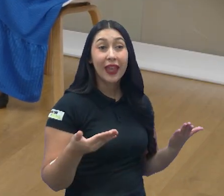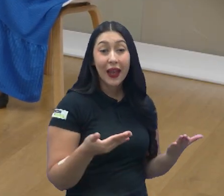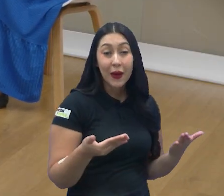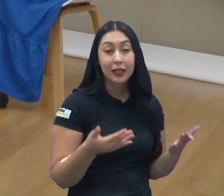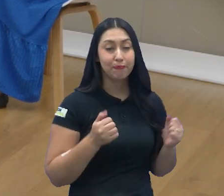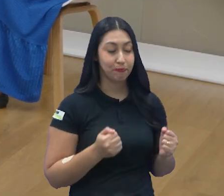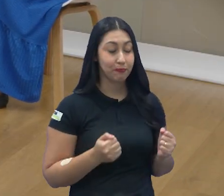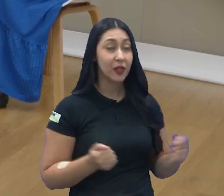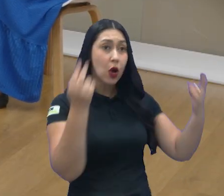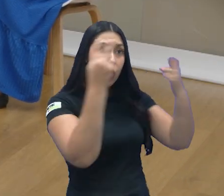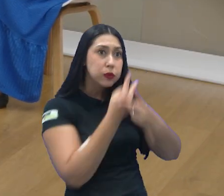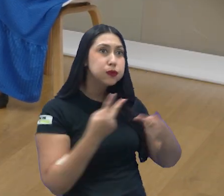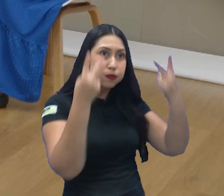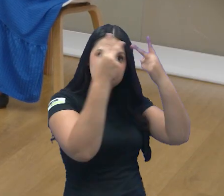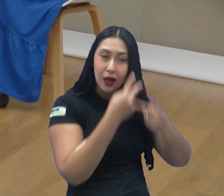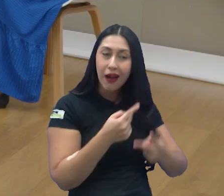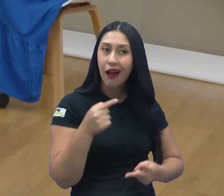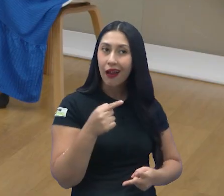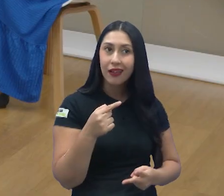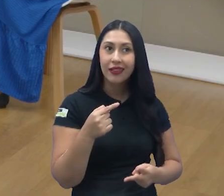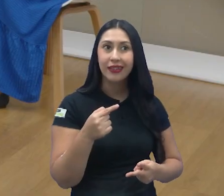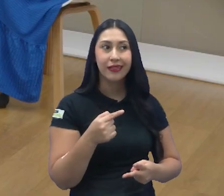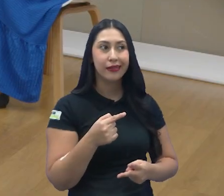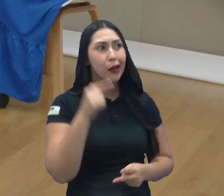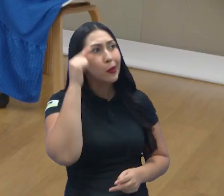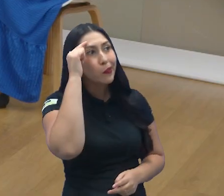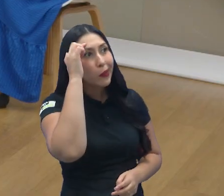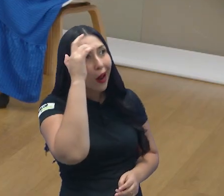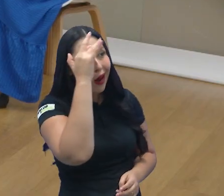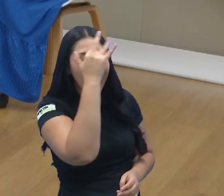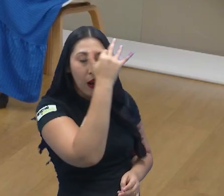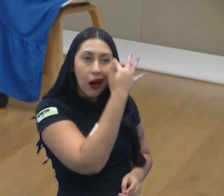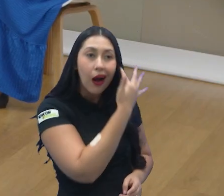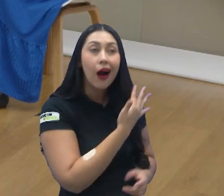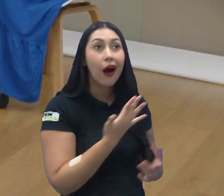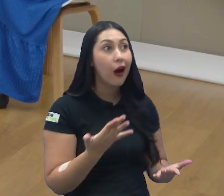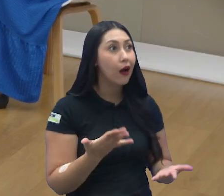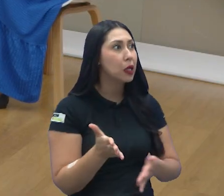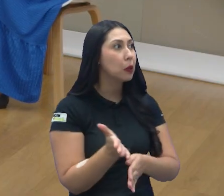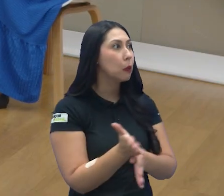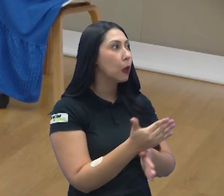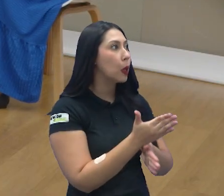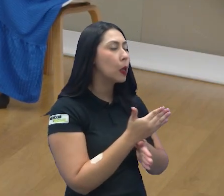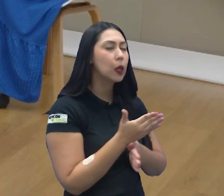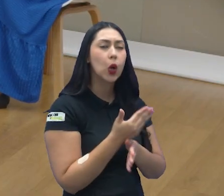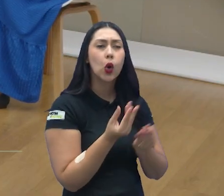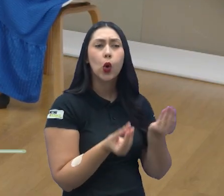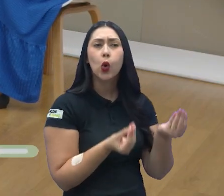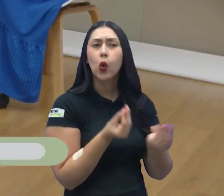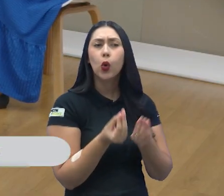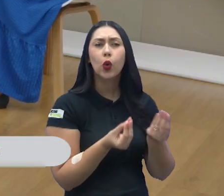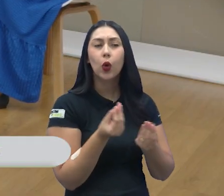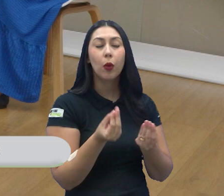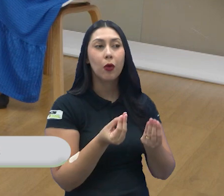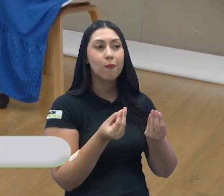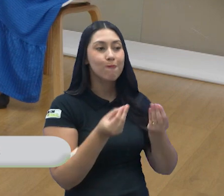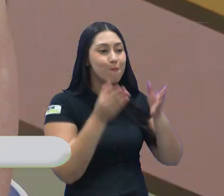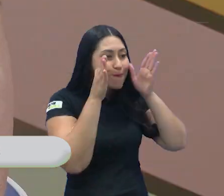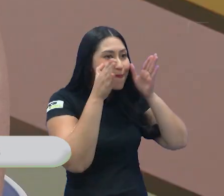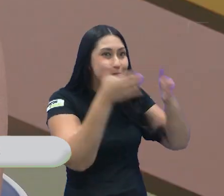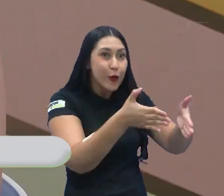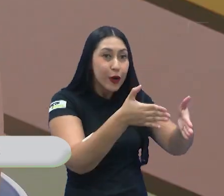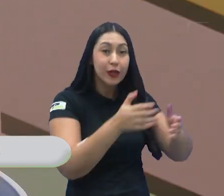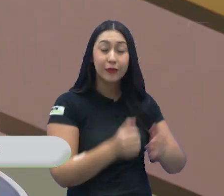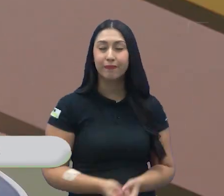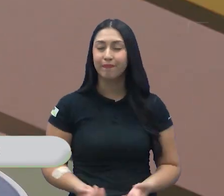tem fama de que perde muito foco. O sanguíneo não consegue focar em nada. Como que ele pode buscar esse foco?